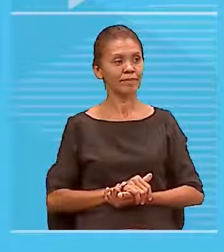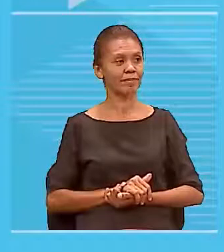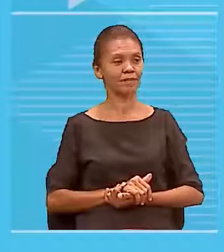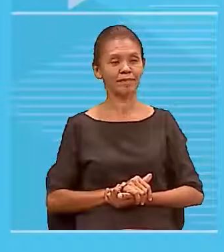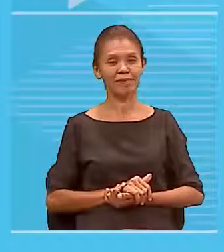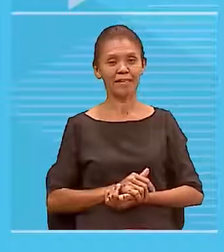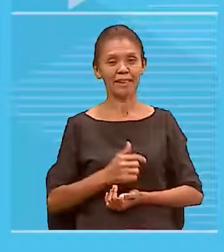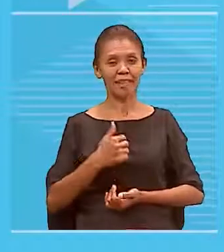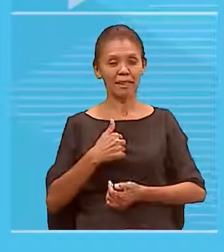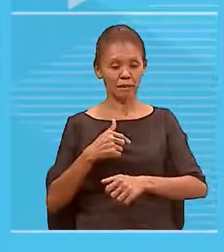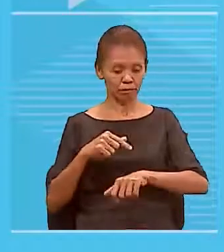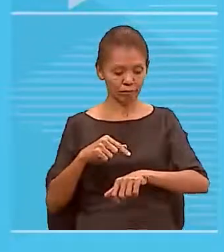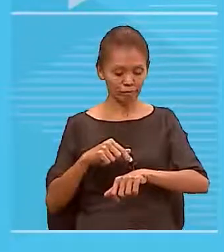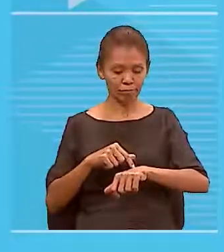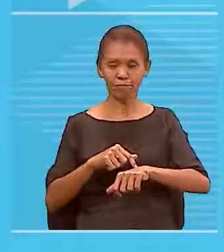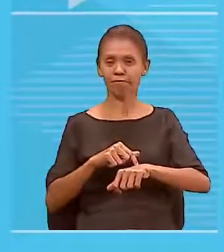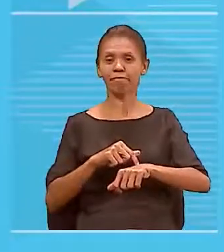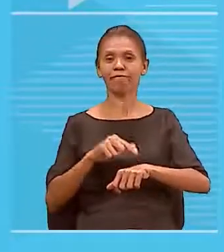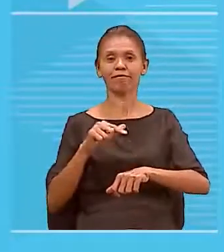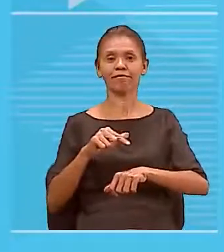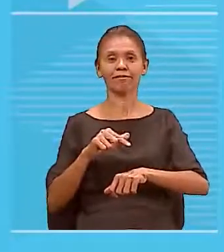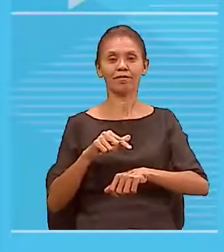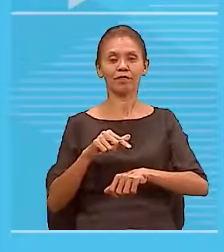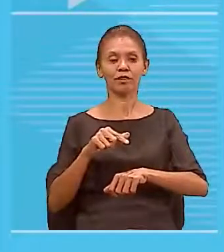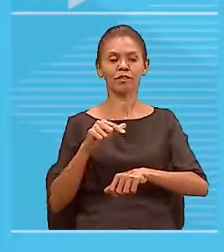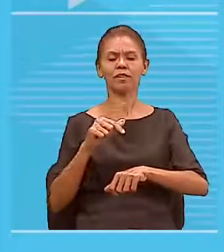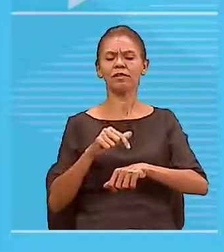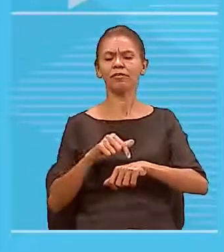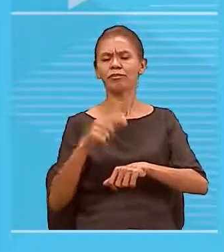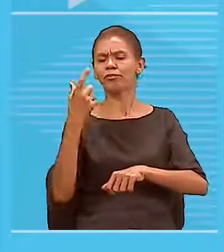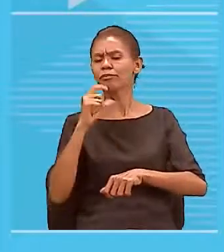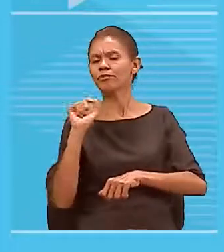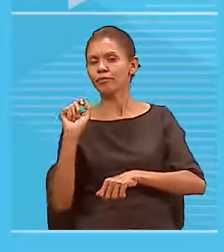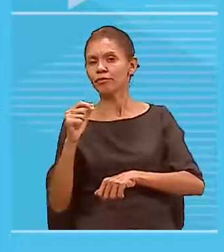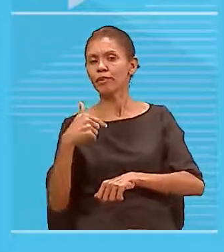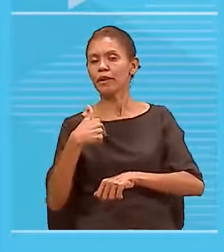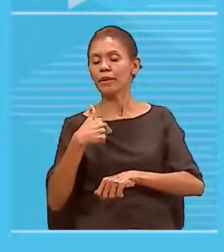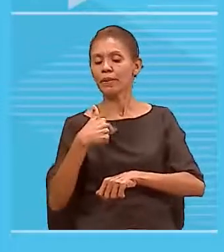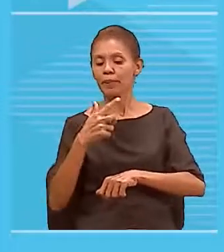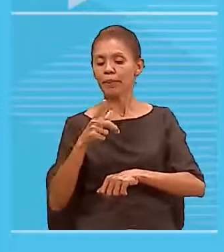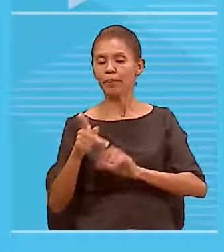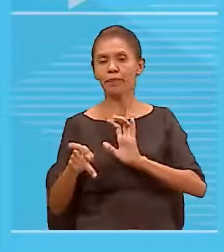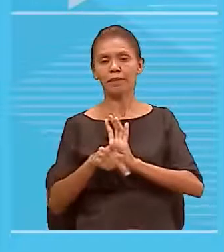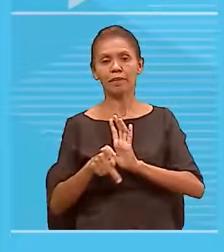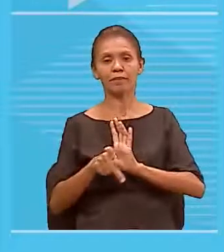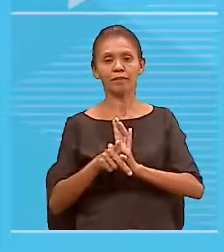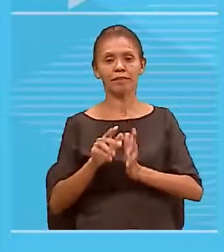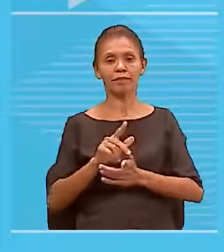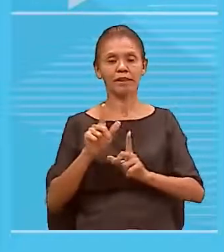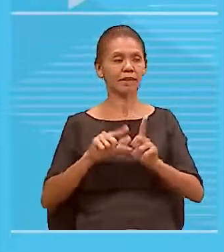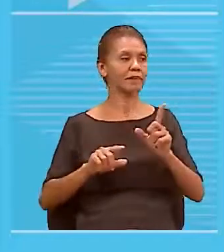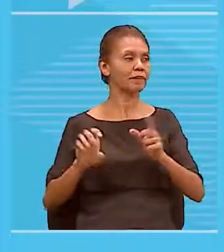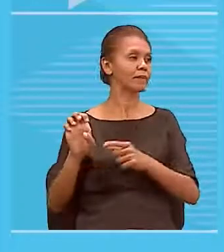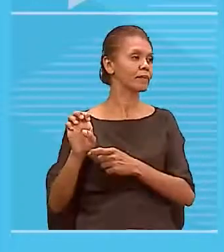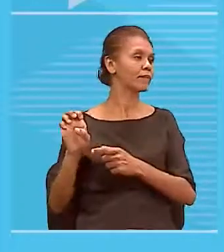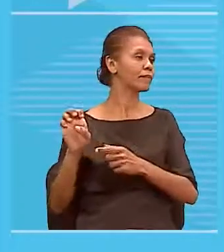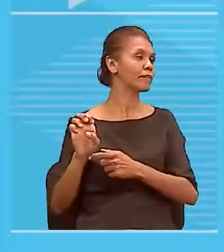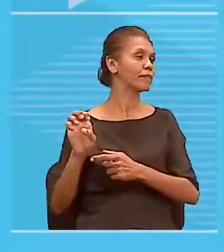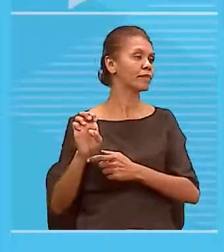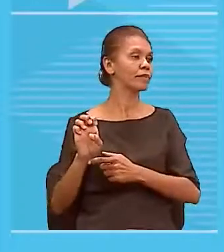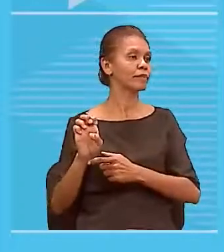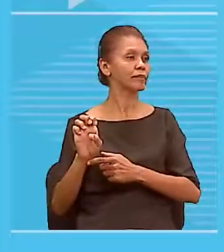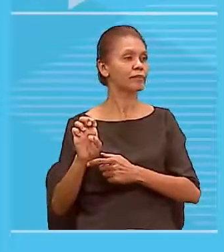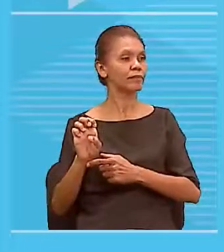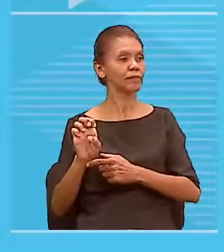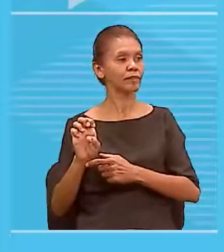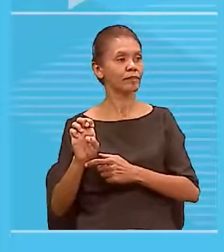mesmo é reflexivo agora olha a letra e arrependeu-se de não ter